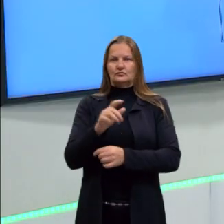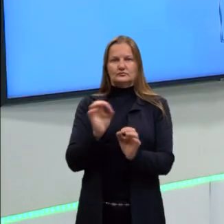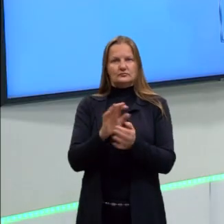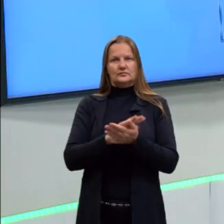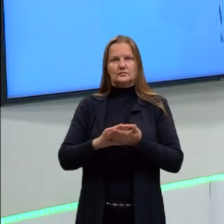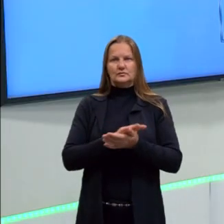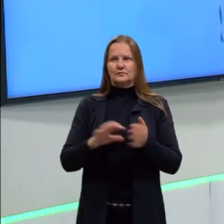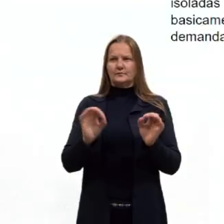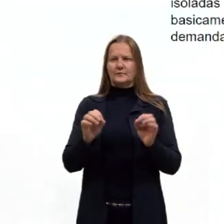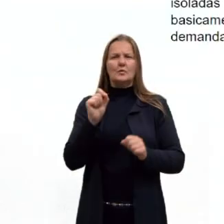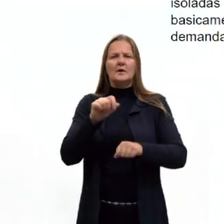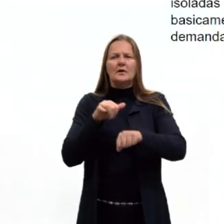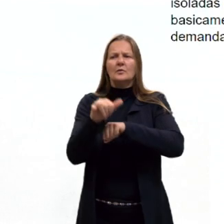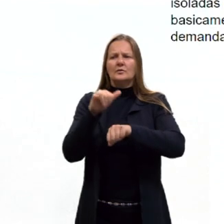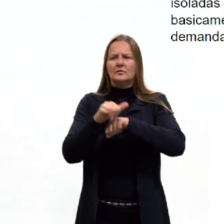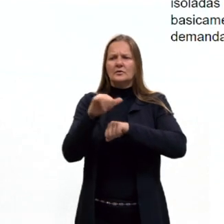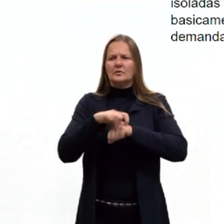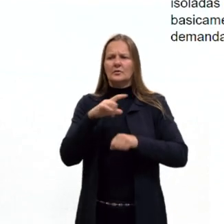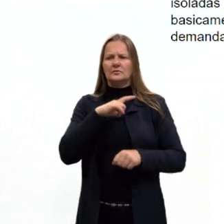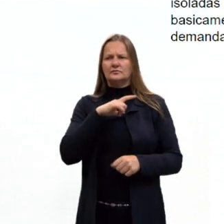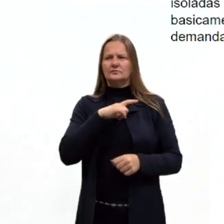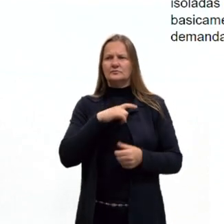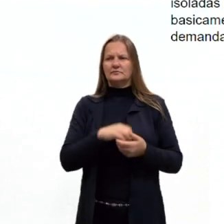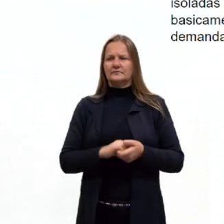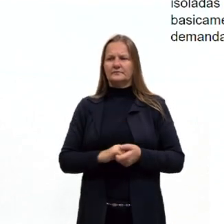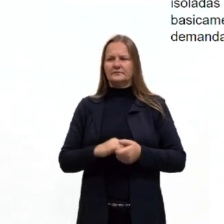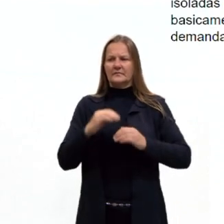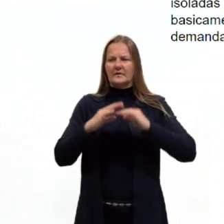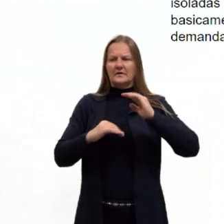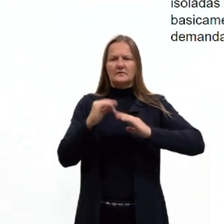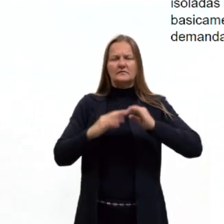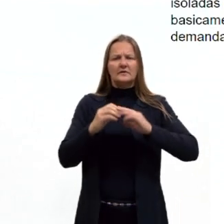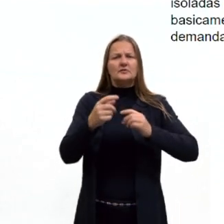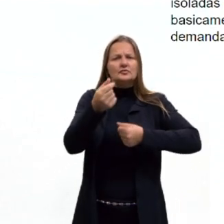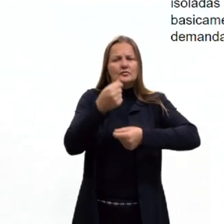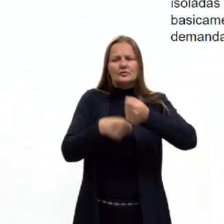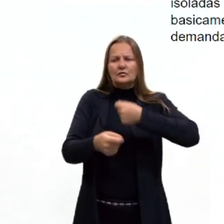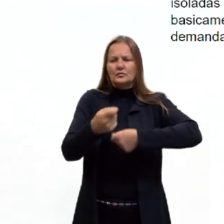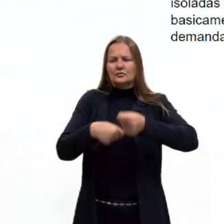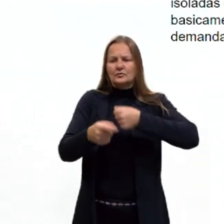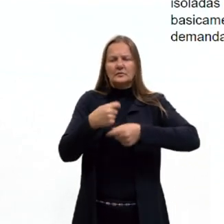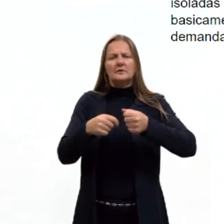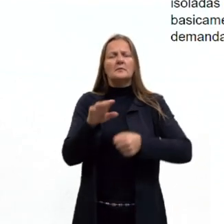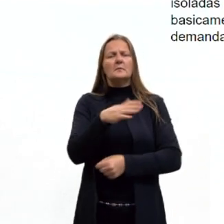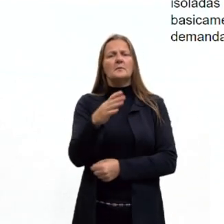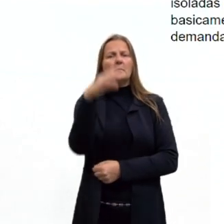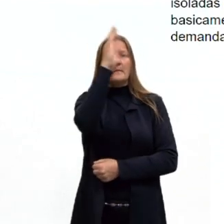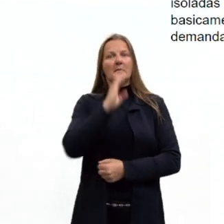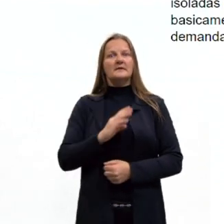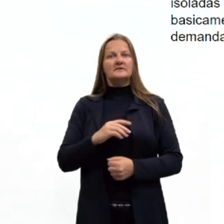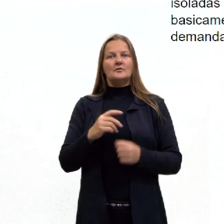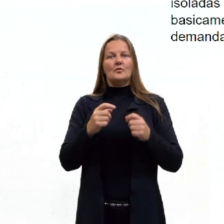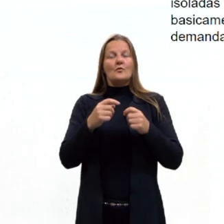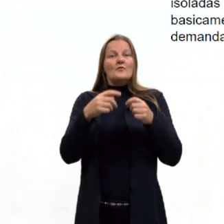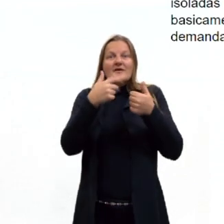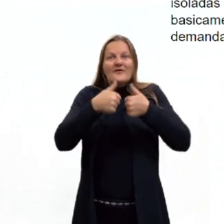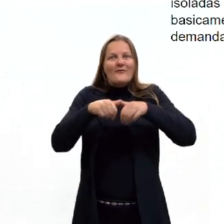aí então o que que acontece Devido as atividades econômicas o Brasil vai ficar do tamanho que nós conhecemos hoje